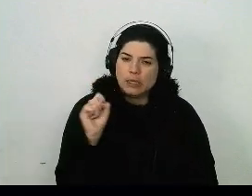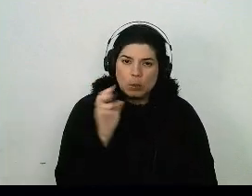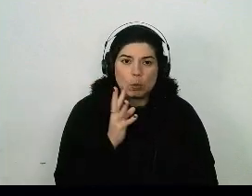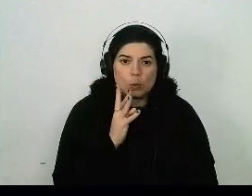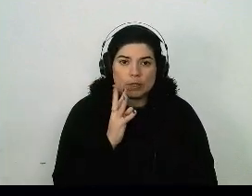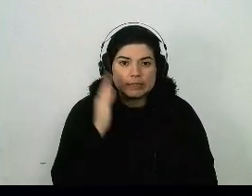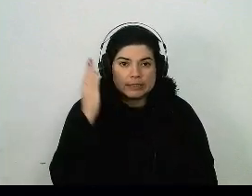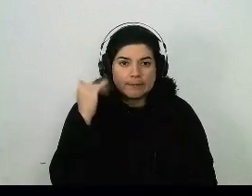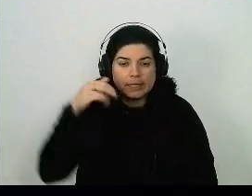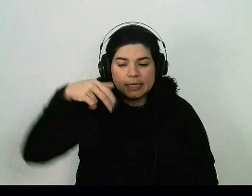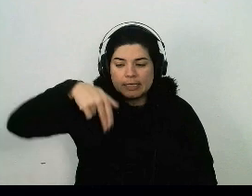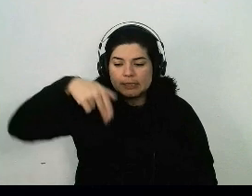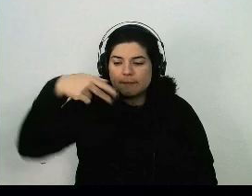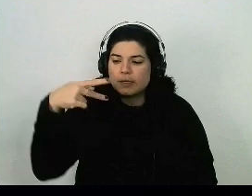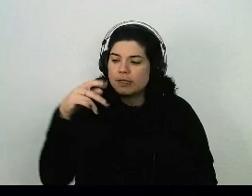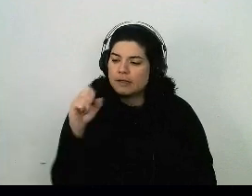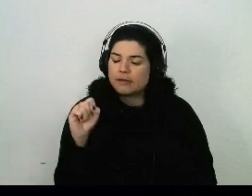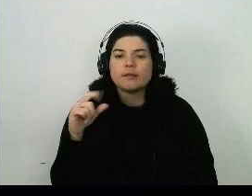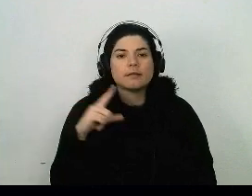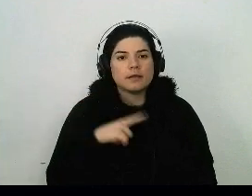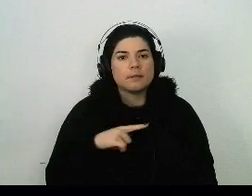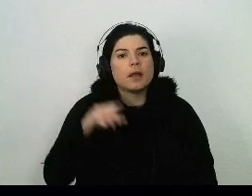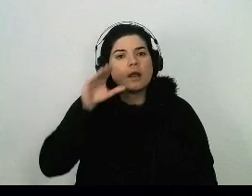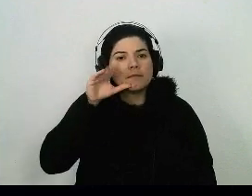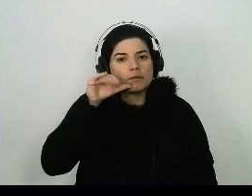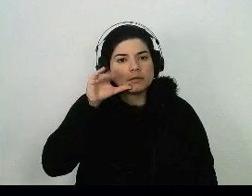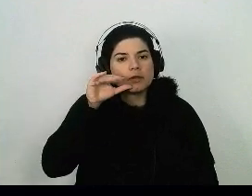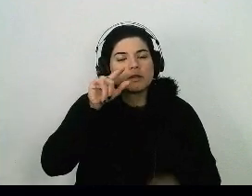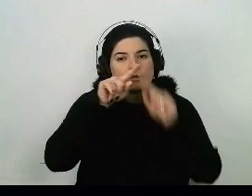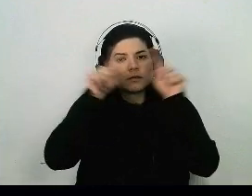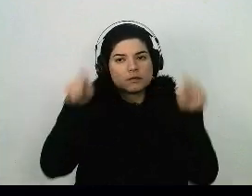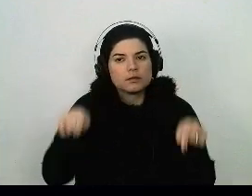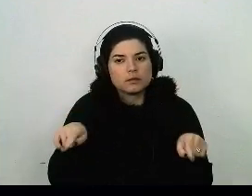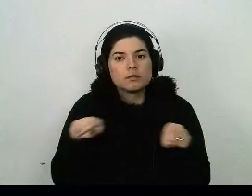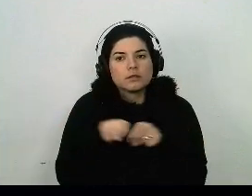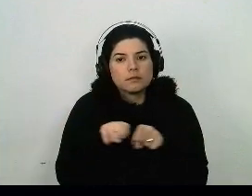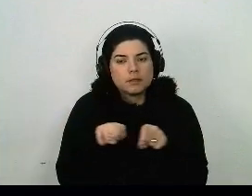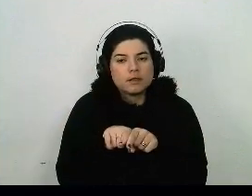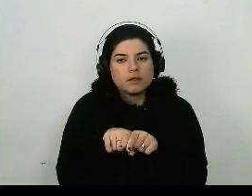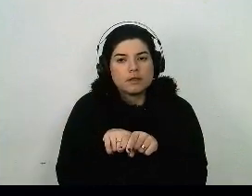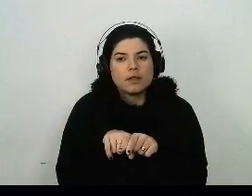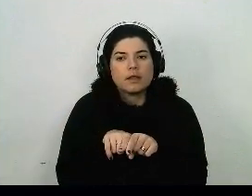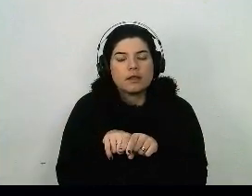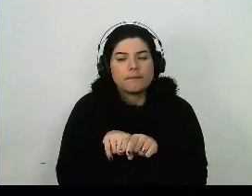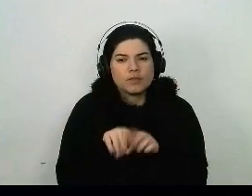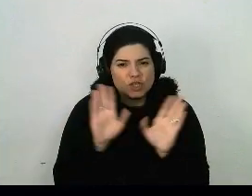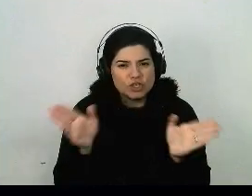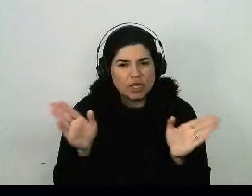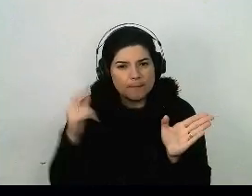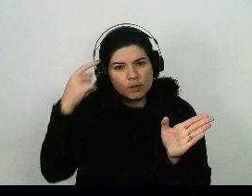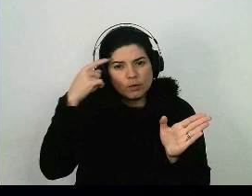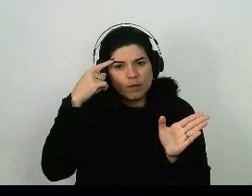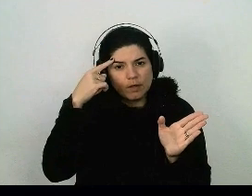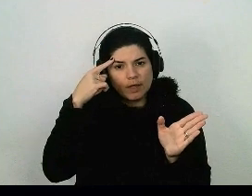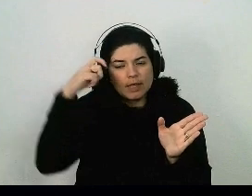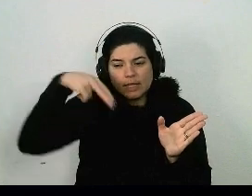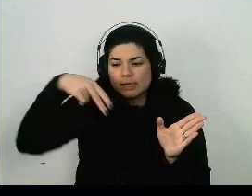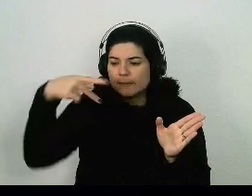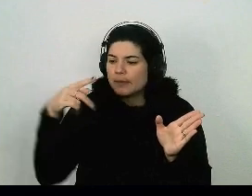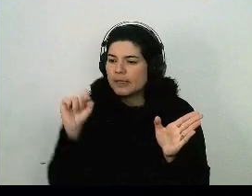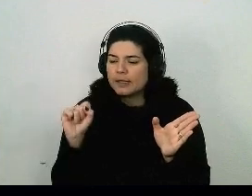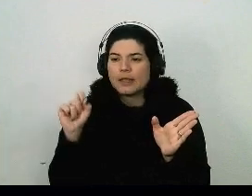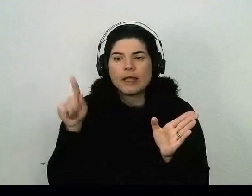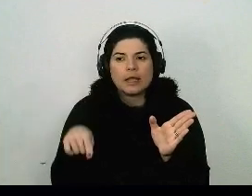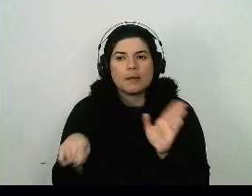NPS para empregada para funcionário e NPS já pensarem fazer um NPS de net promoter score